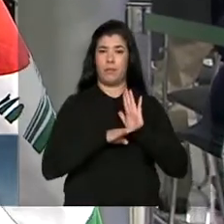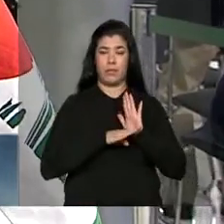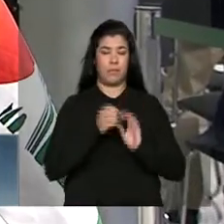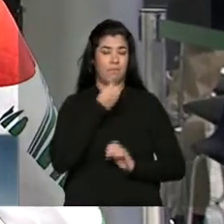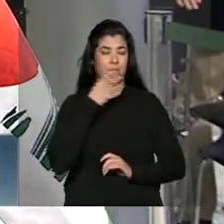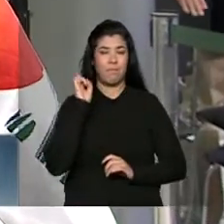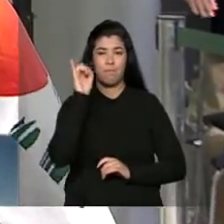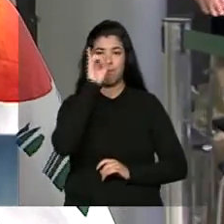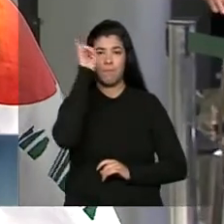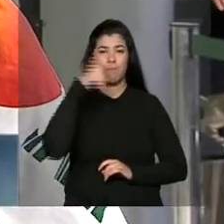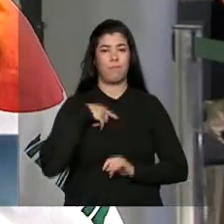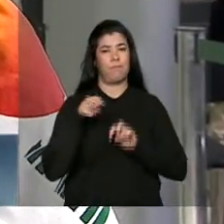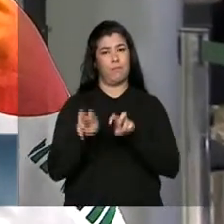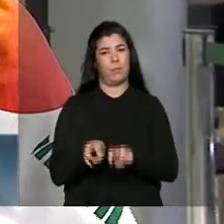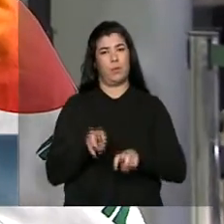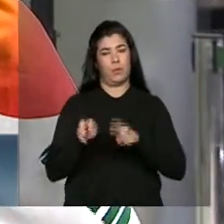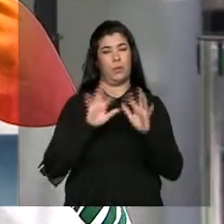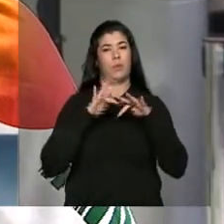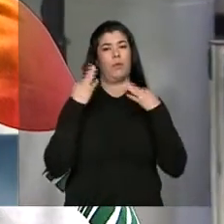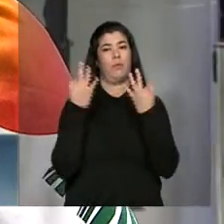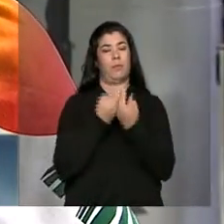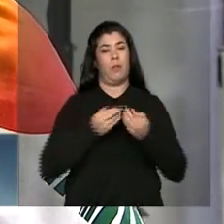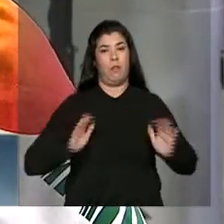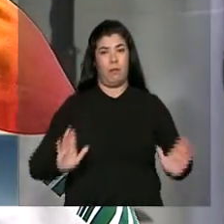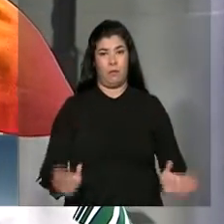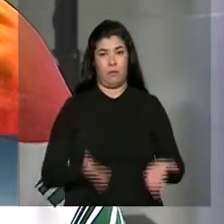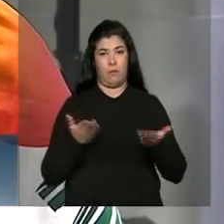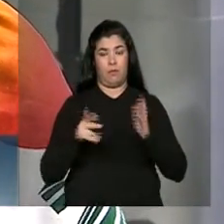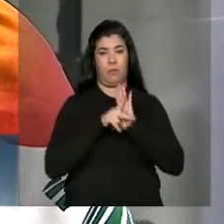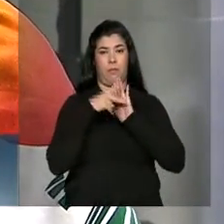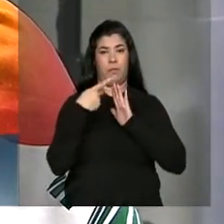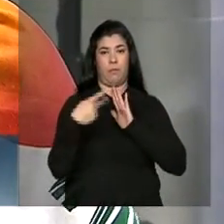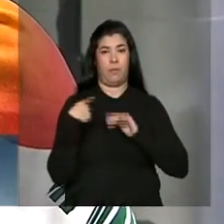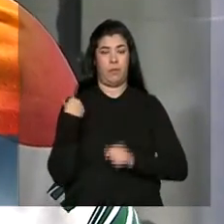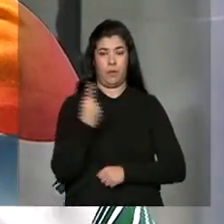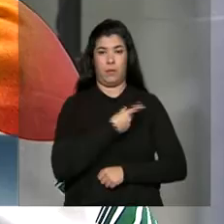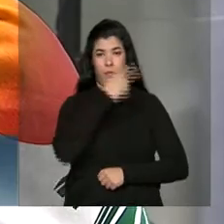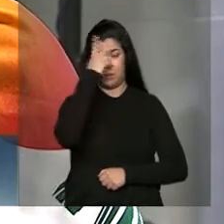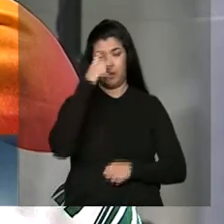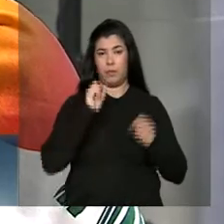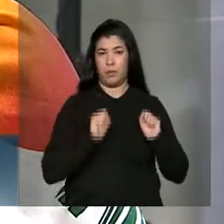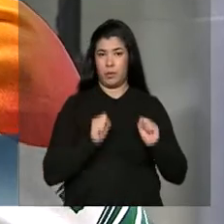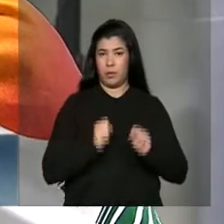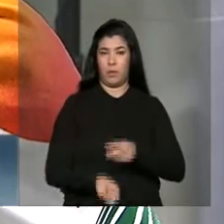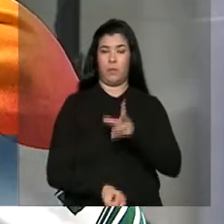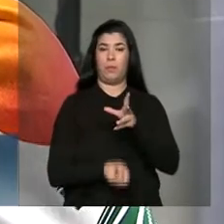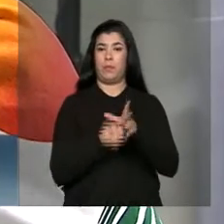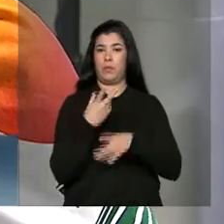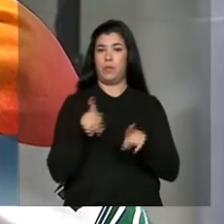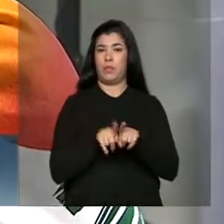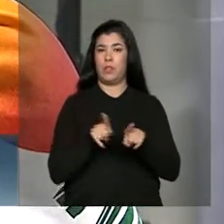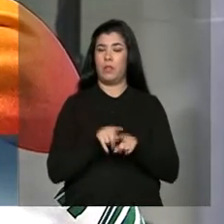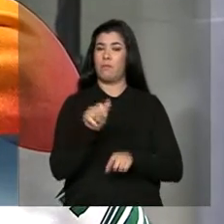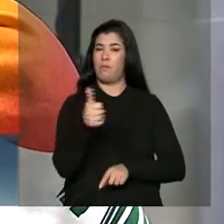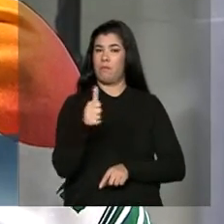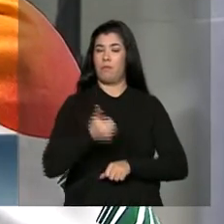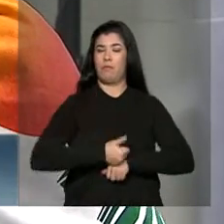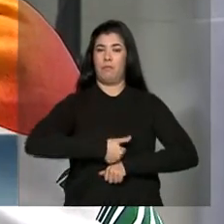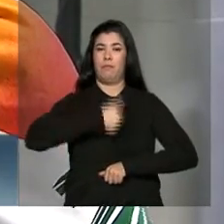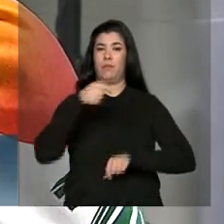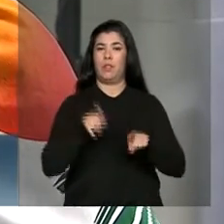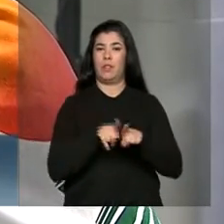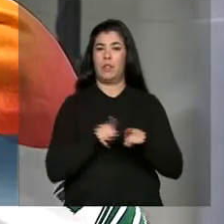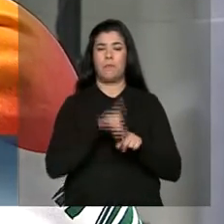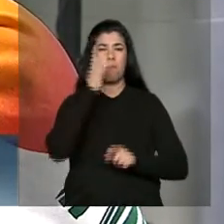suma importância para a agricultura familiar. É um incentivo, né, onde os agricultores possam estar produzindo, né, com mais qualidade,